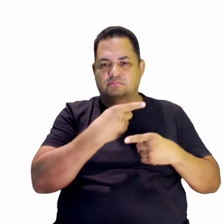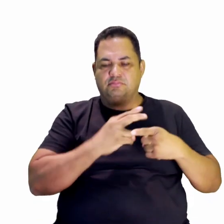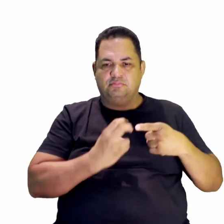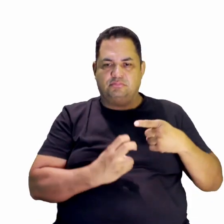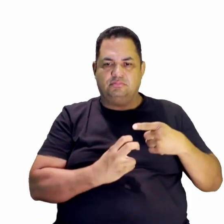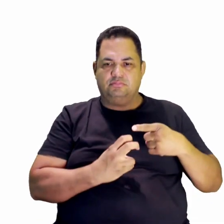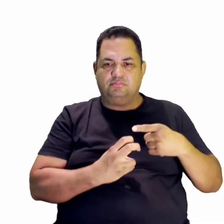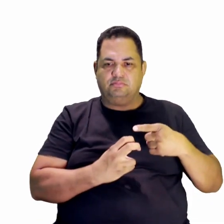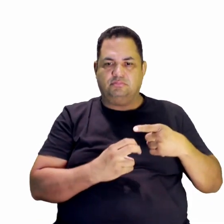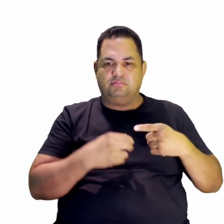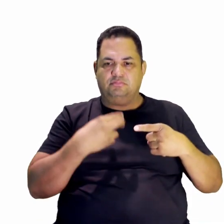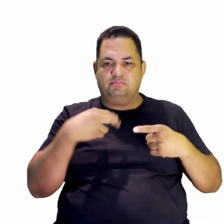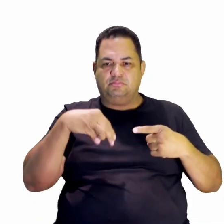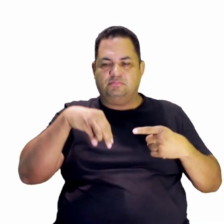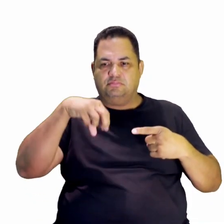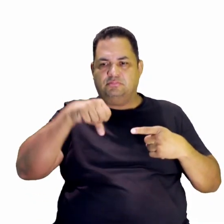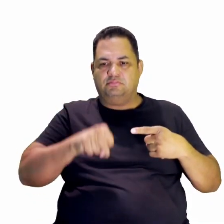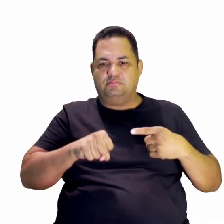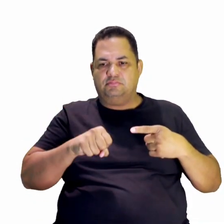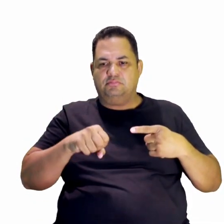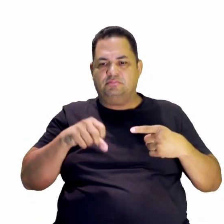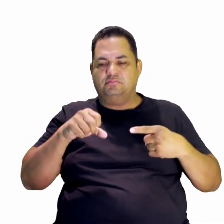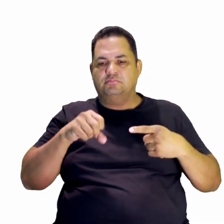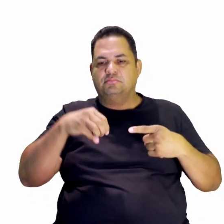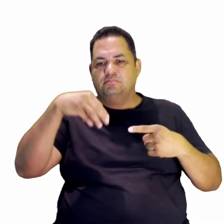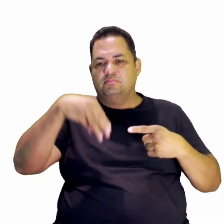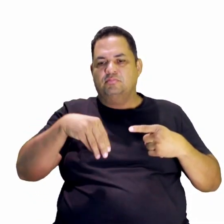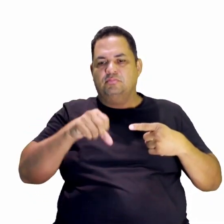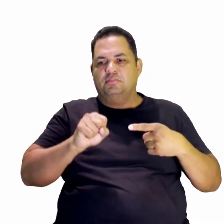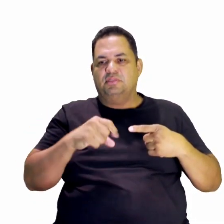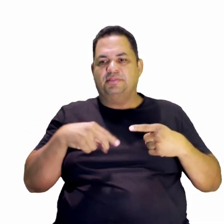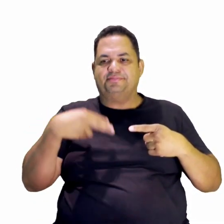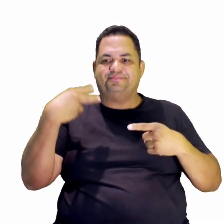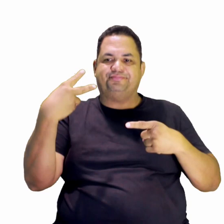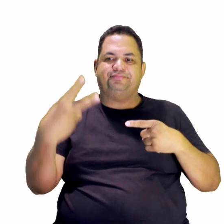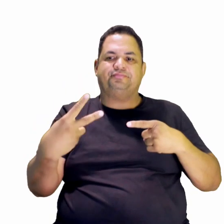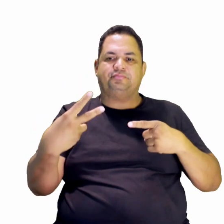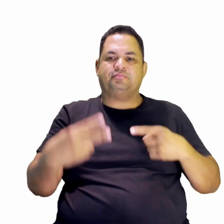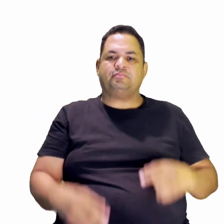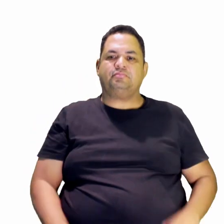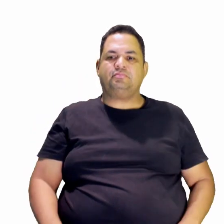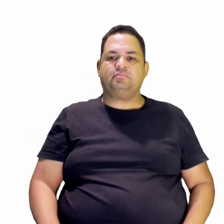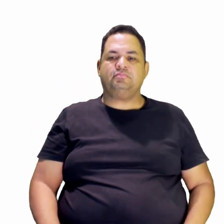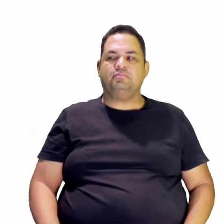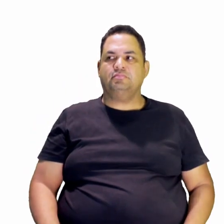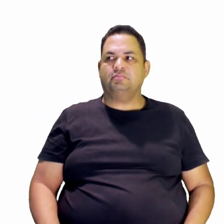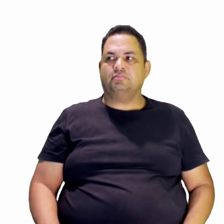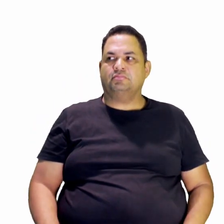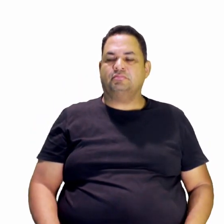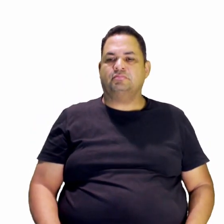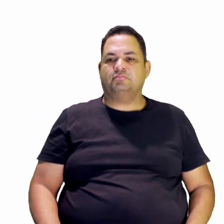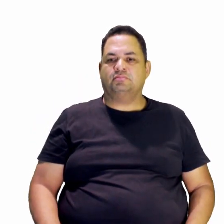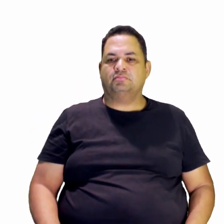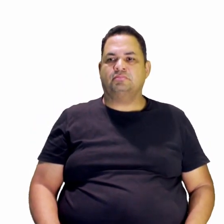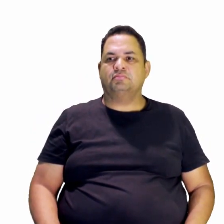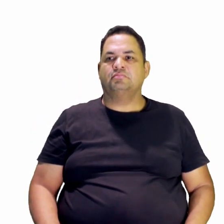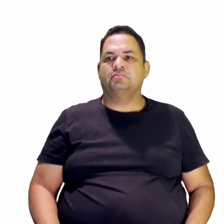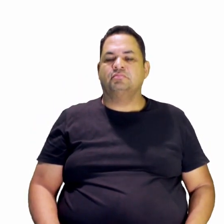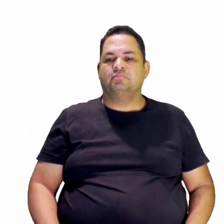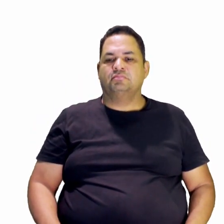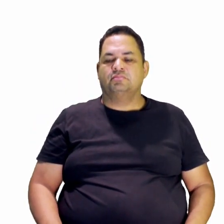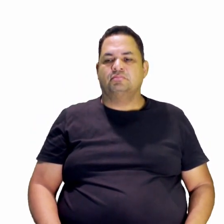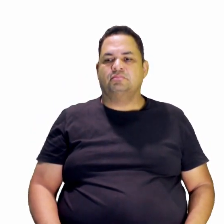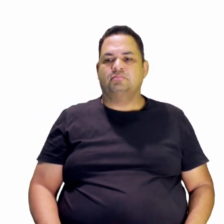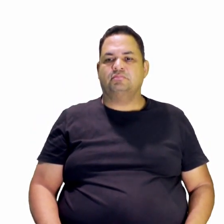metros por segundo ao quadrado, porque segundo aqui já está embaixo, né? Aqui, se você passar para baixo, fica segundo vezes segundo, 1 mais 1,